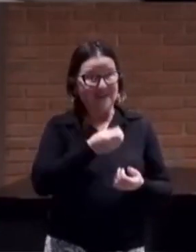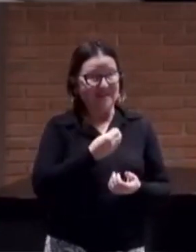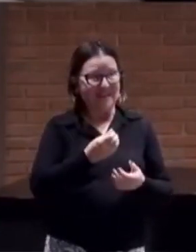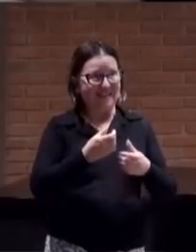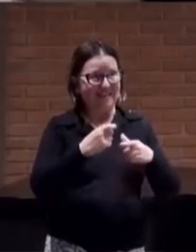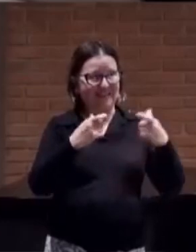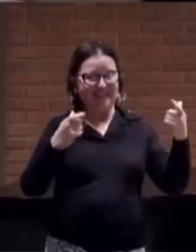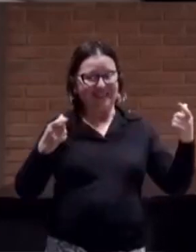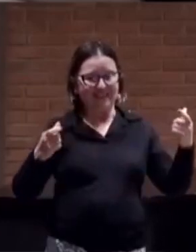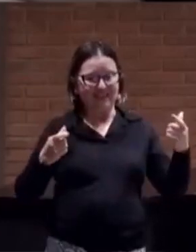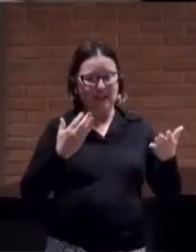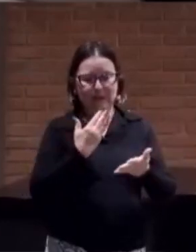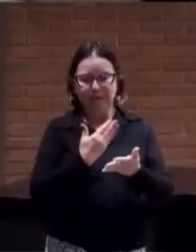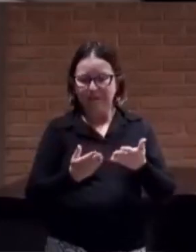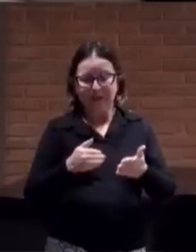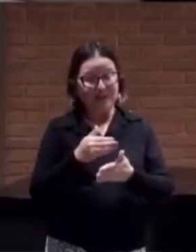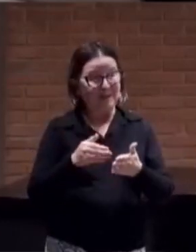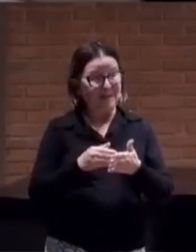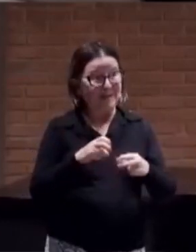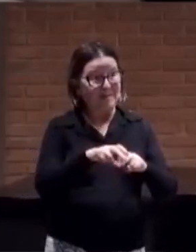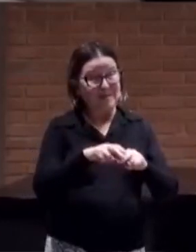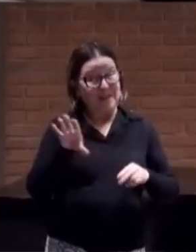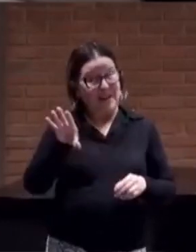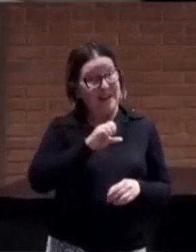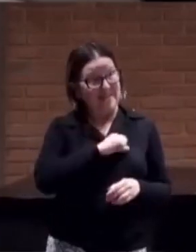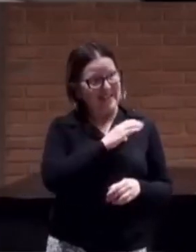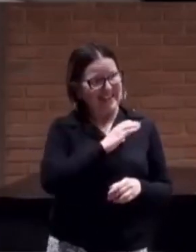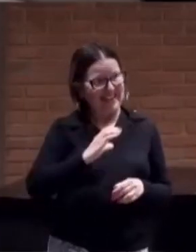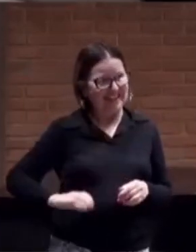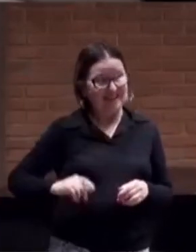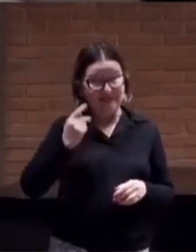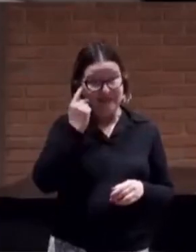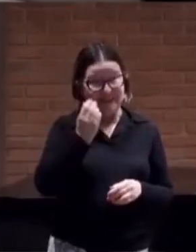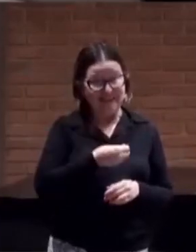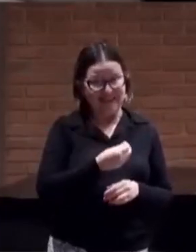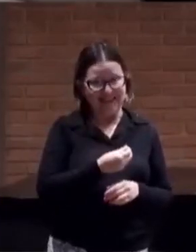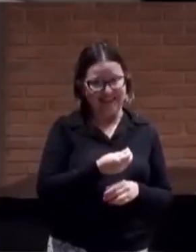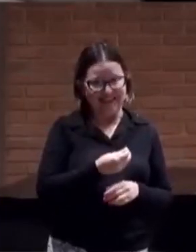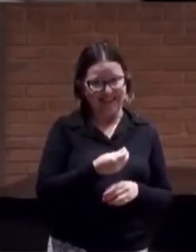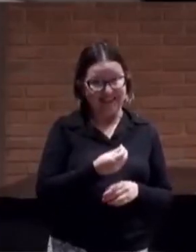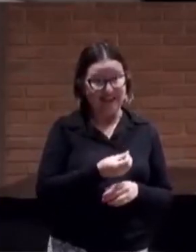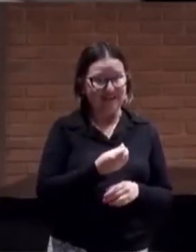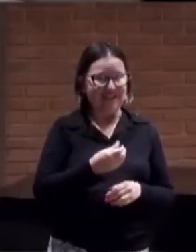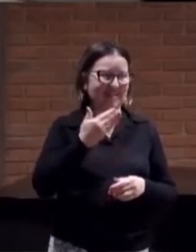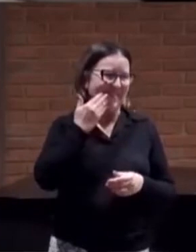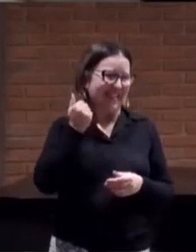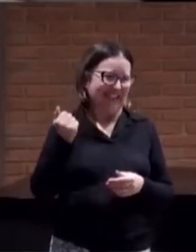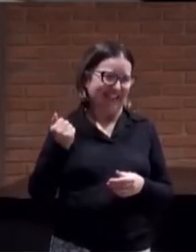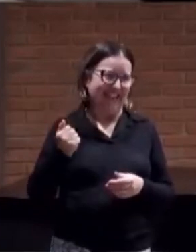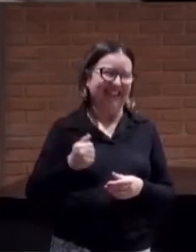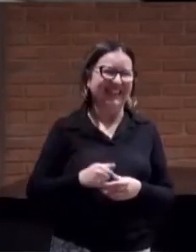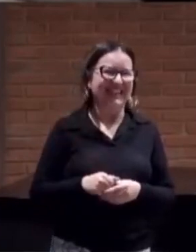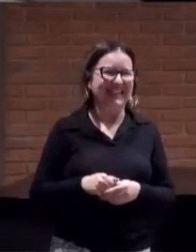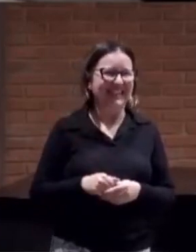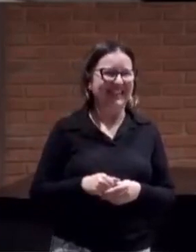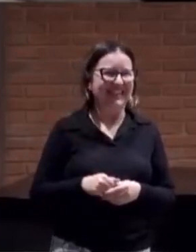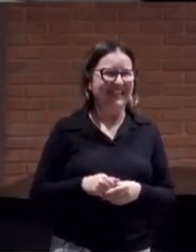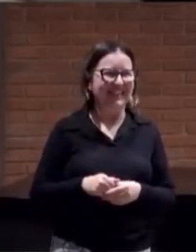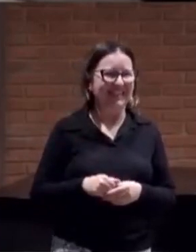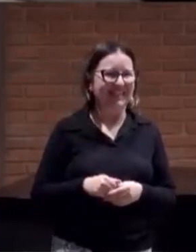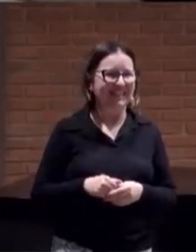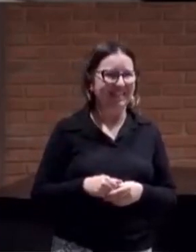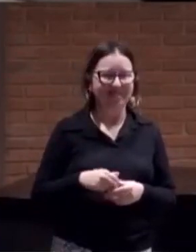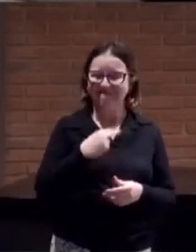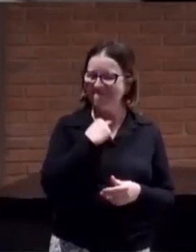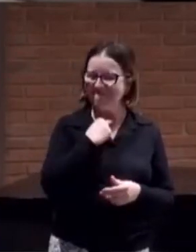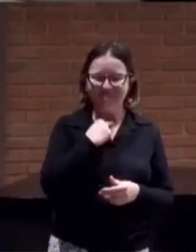Perde tudo por amor a Cristo, para viver uma vida melhor. Não se pode